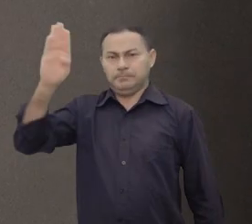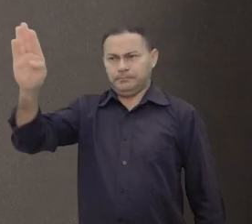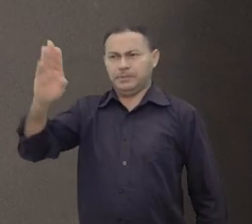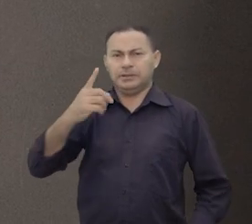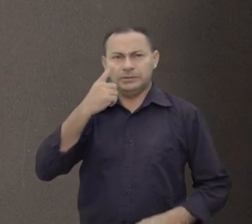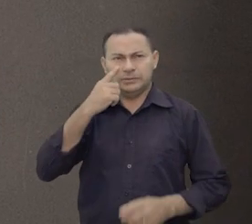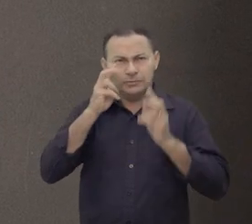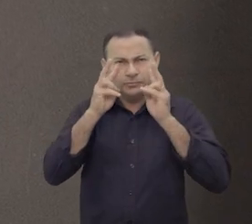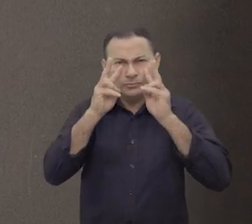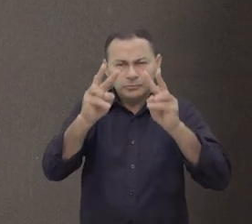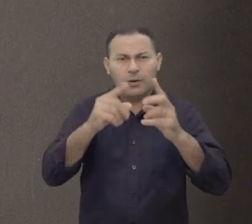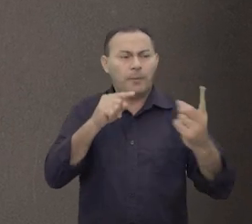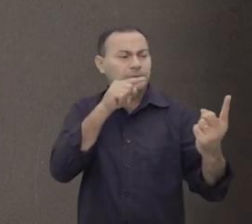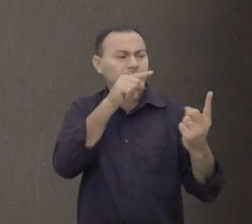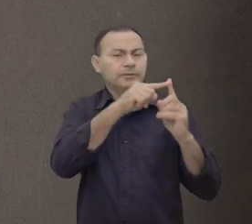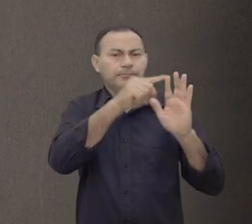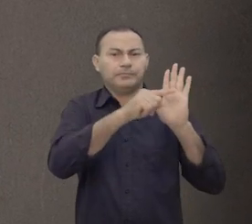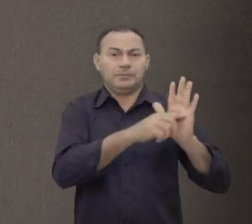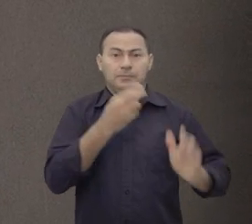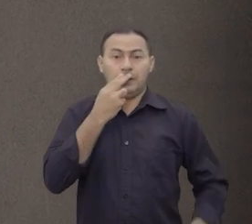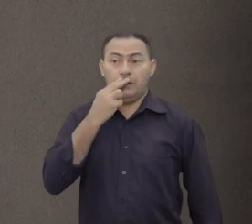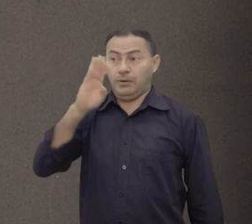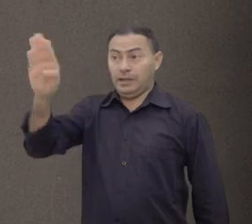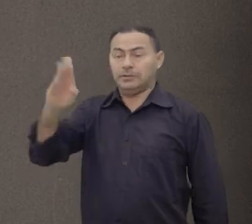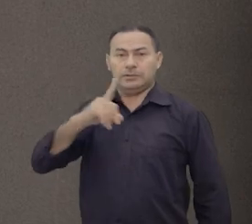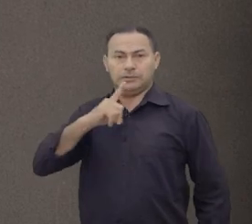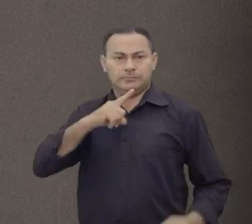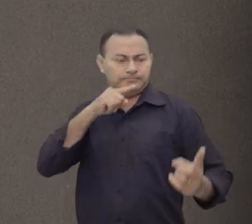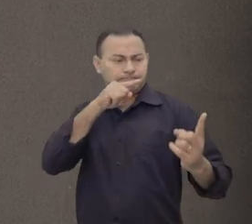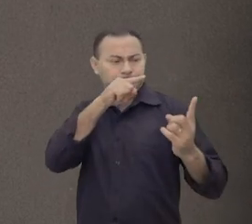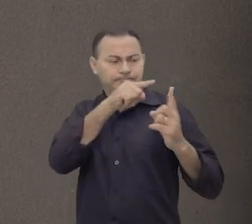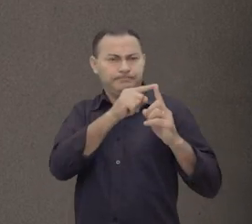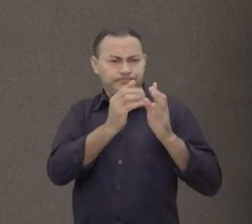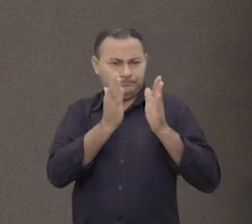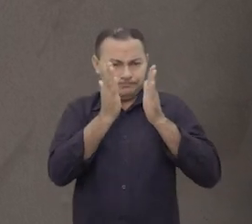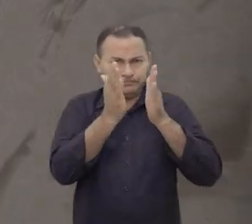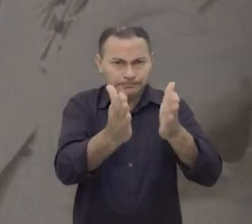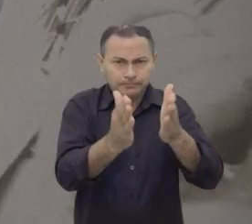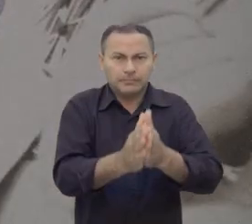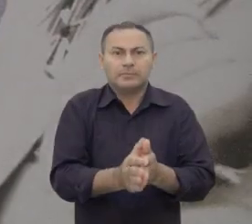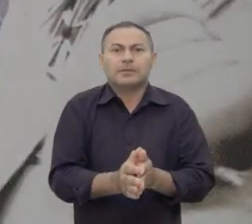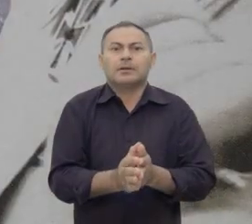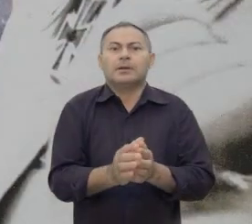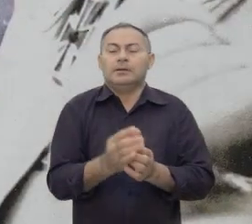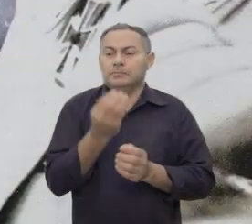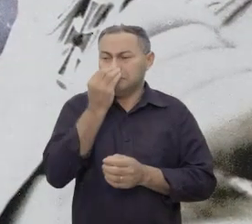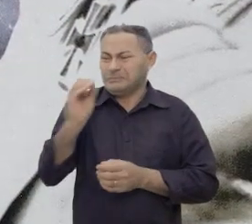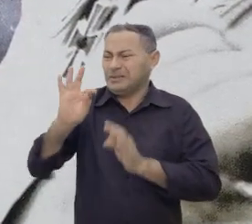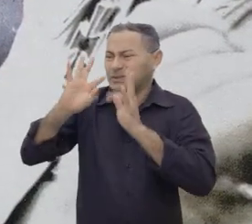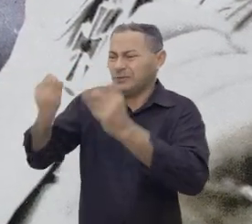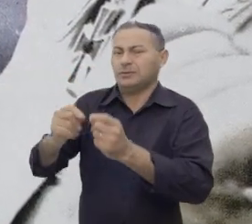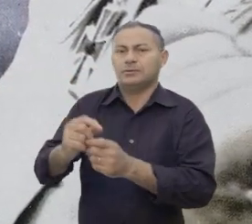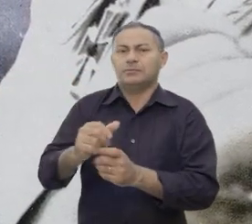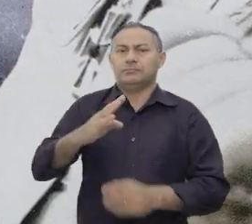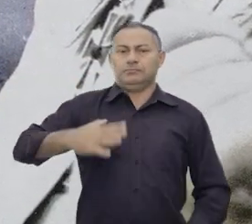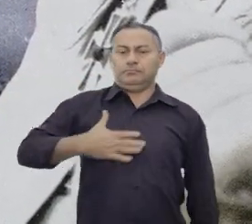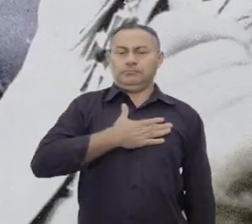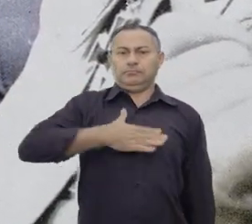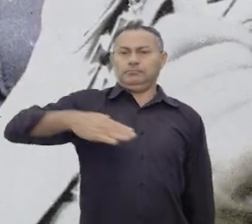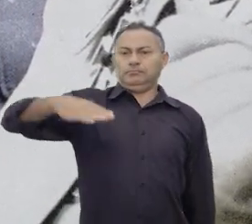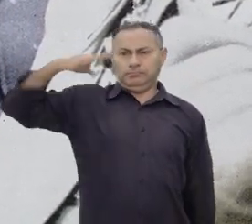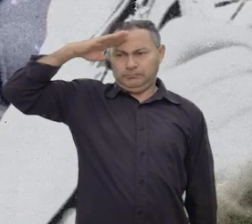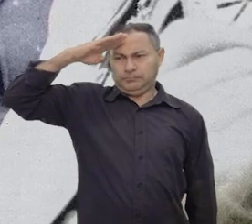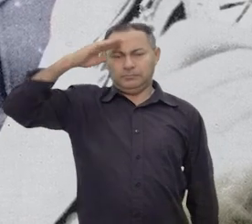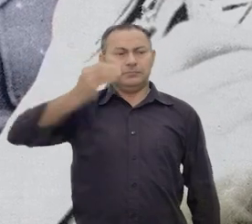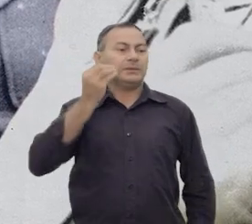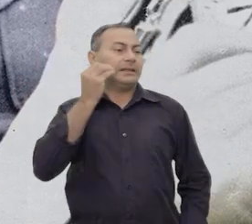Hitler tinha uma visão objetiva. Hitler tinha seus objetivos bem focalizados. Ele ignorou tudo que seus generais